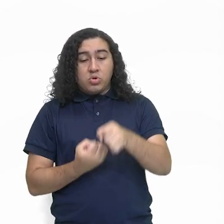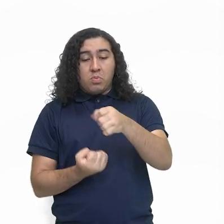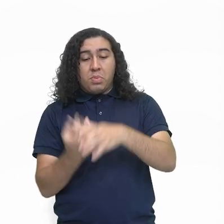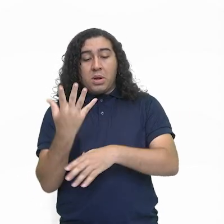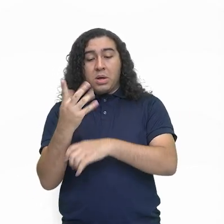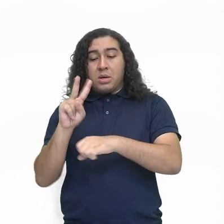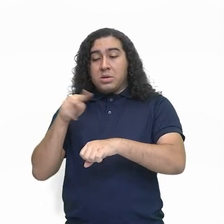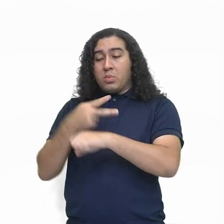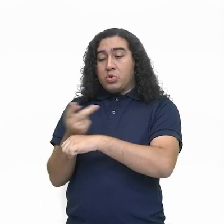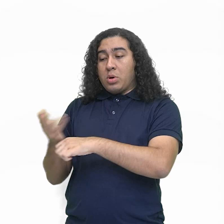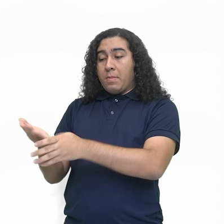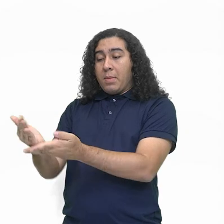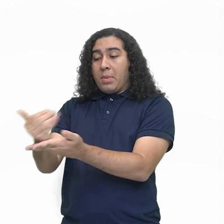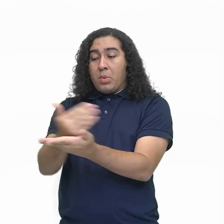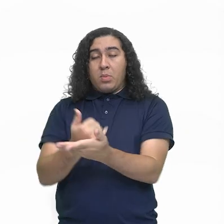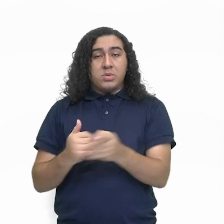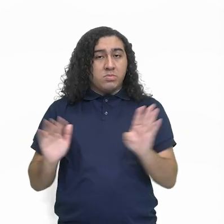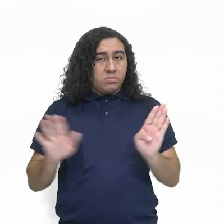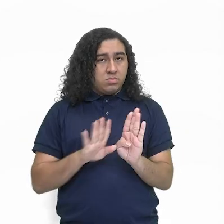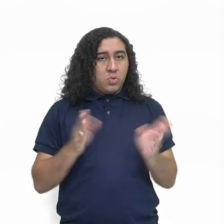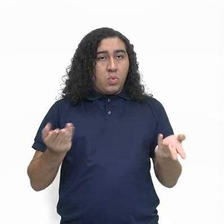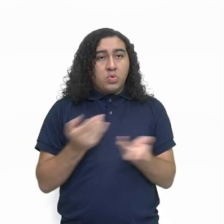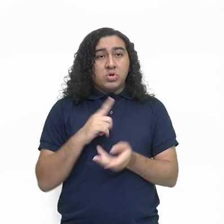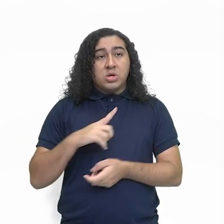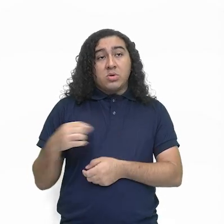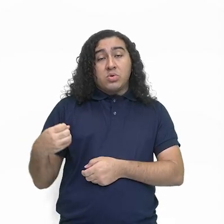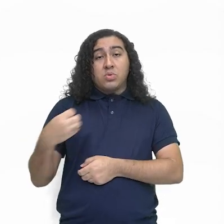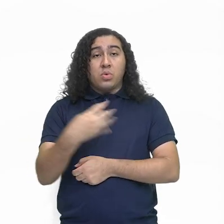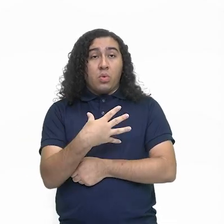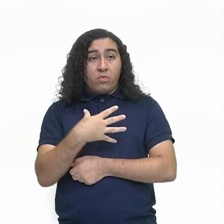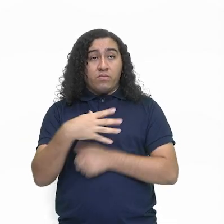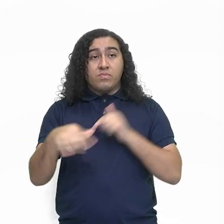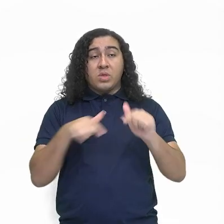para botar nos... Hoje em dia está tudo mais moderno. Lembra que a gente falou?